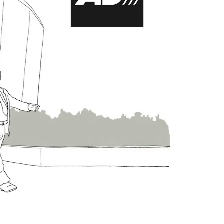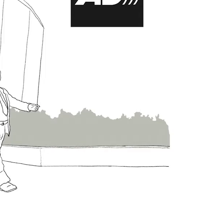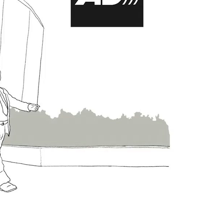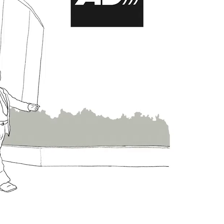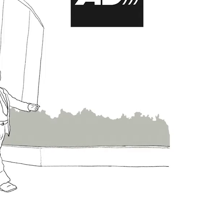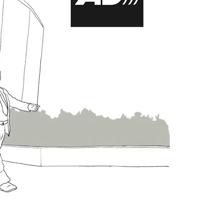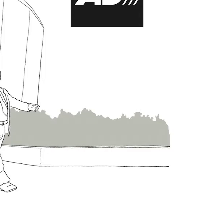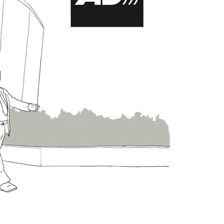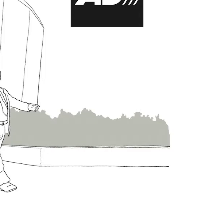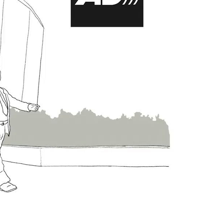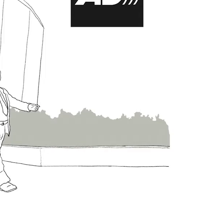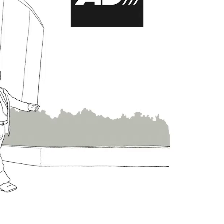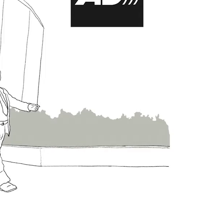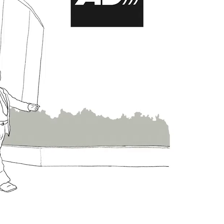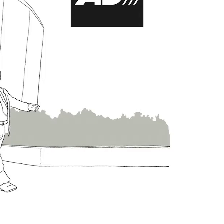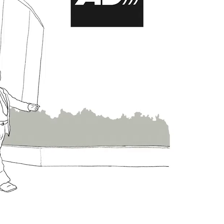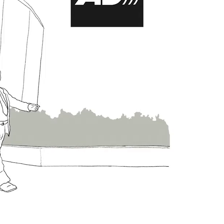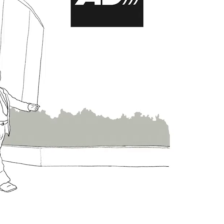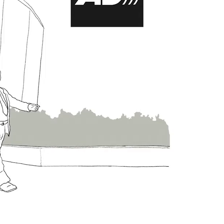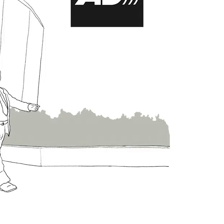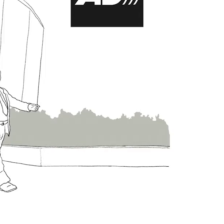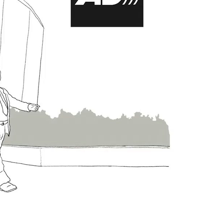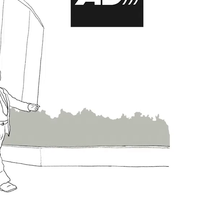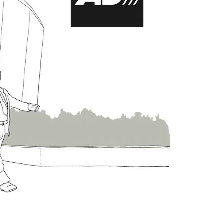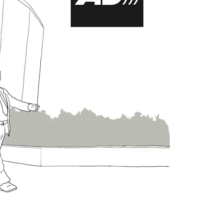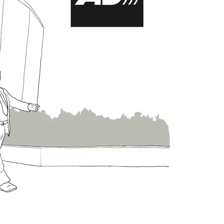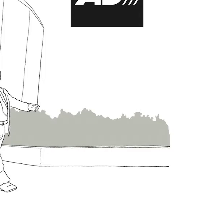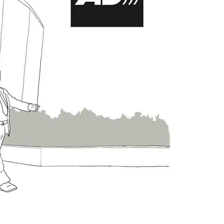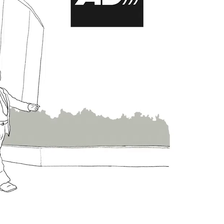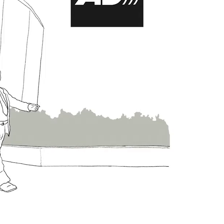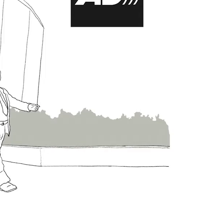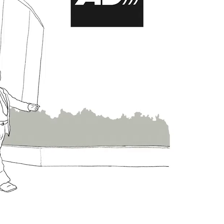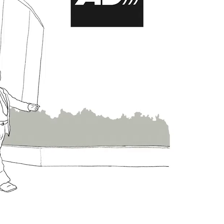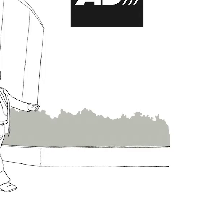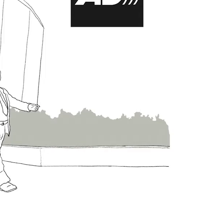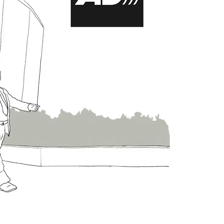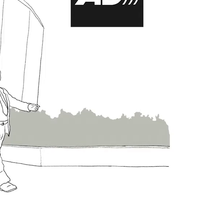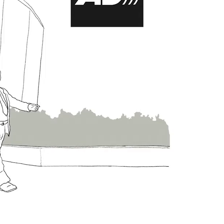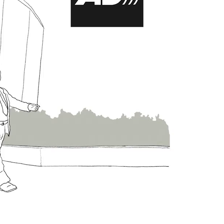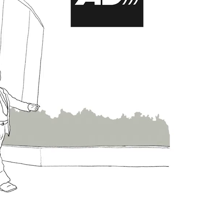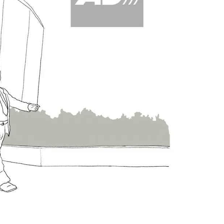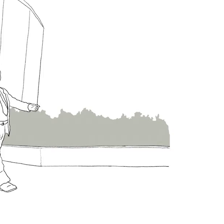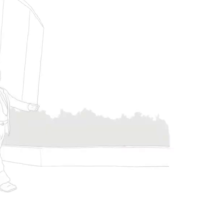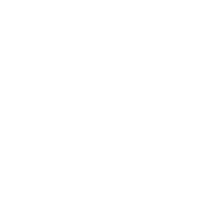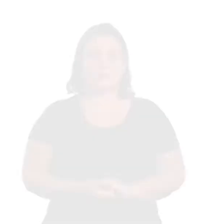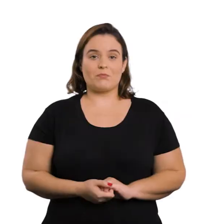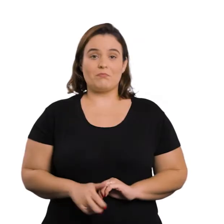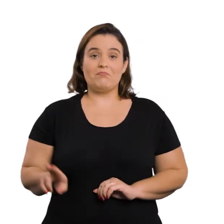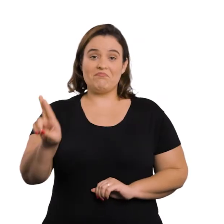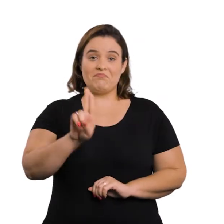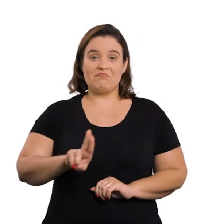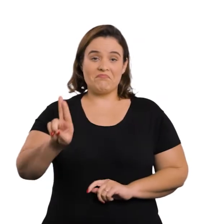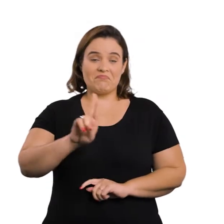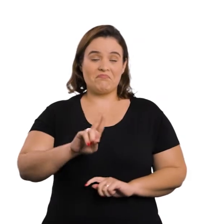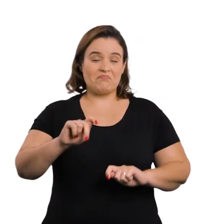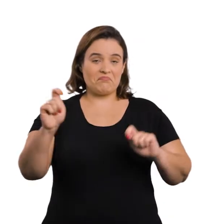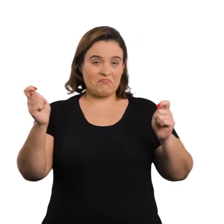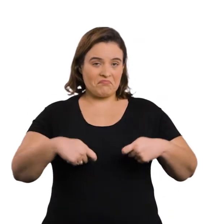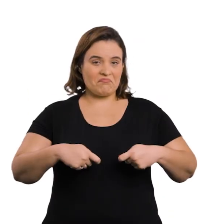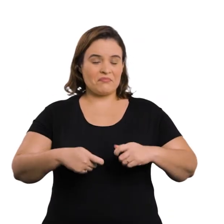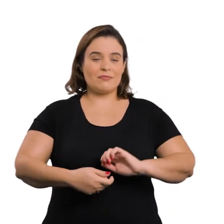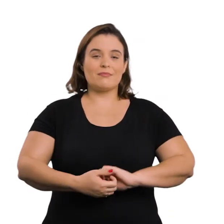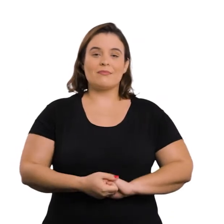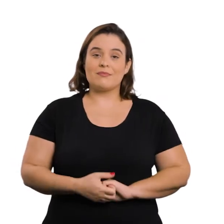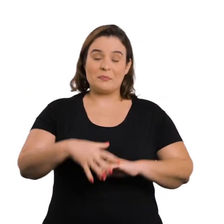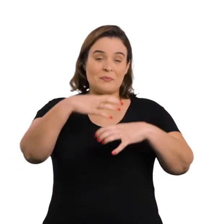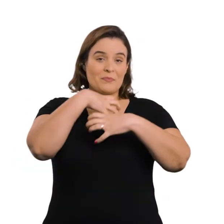ao fundo, alguém em uma cadeira de rodas prestes a entrar pelas amplas portas abertas. Uso flexível.